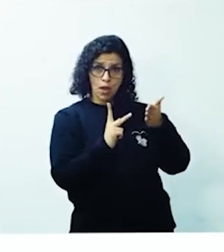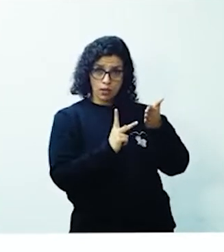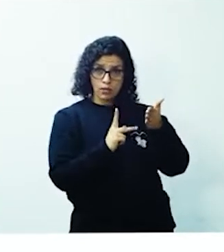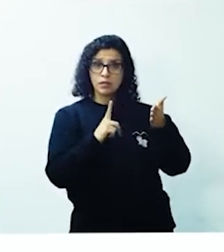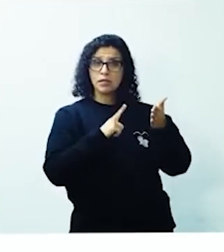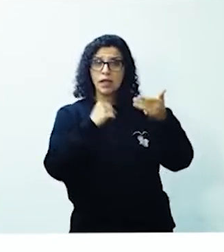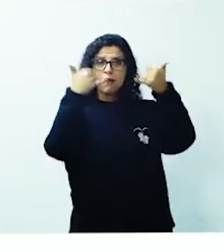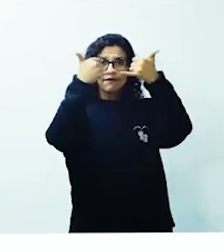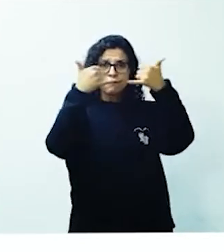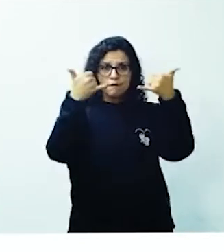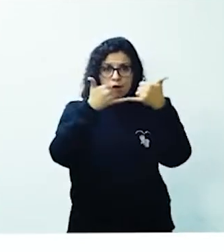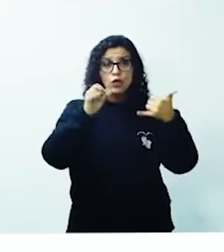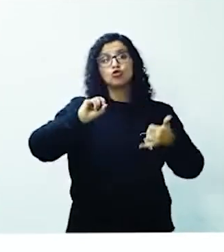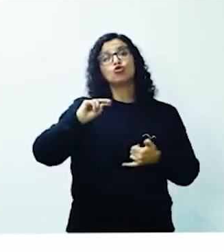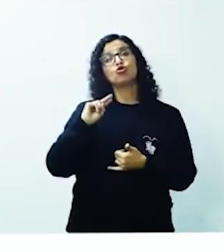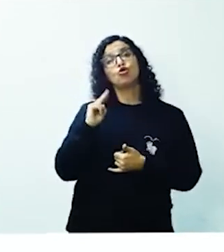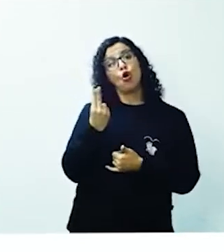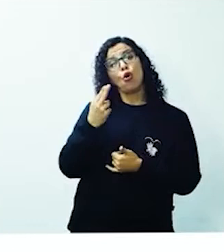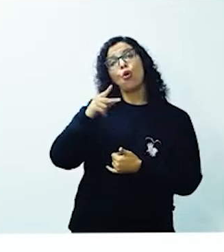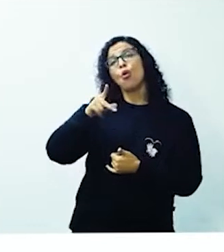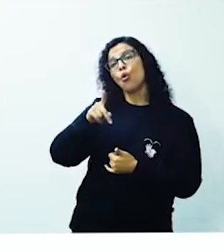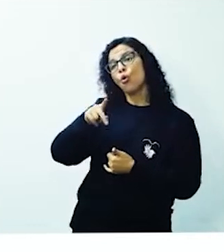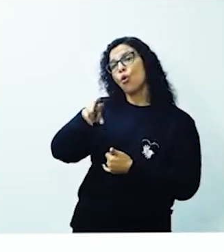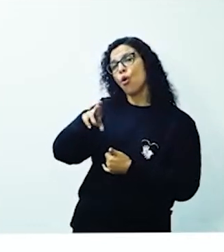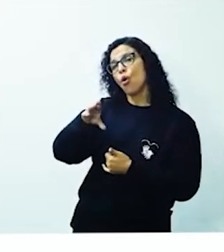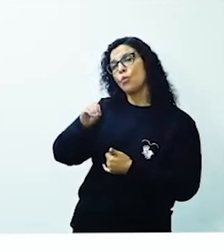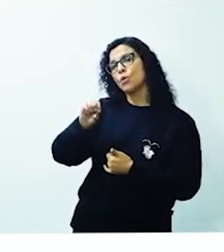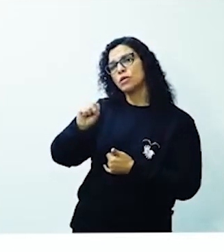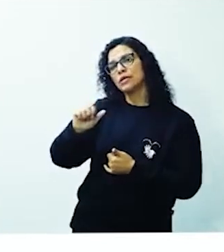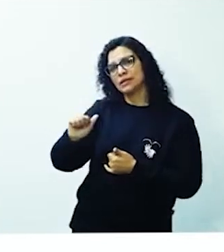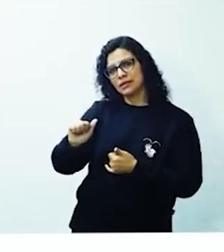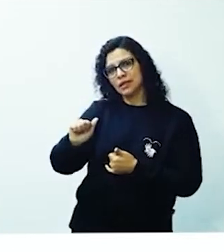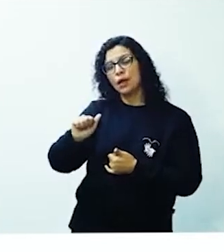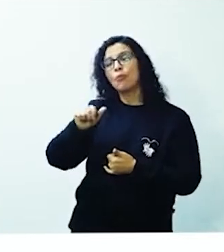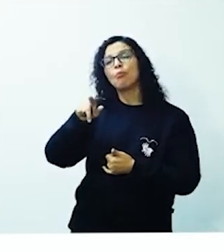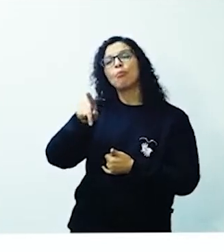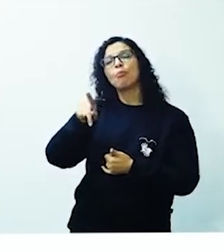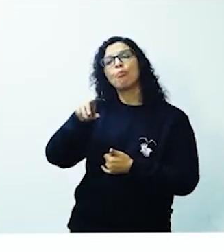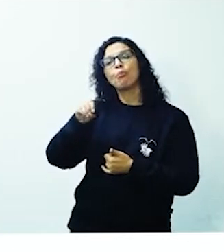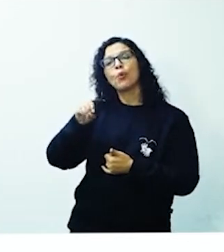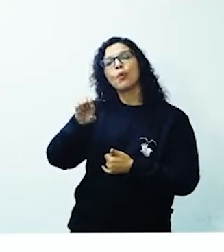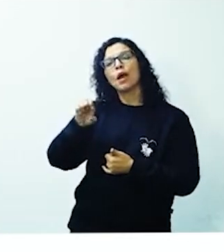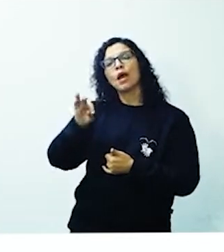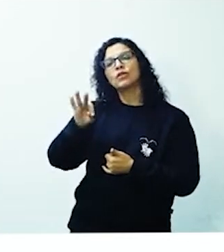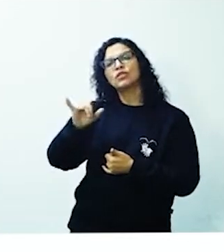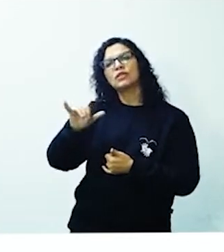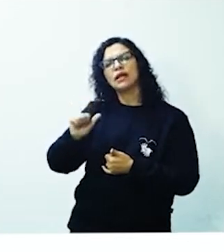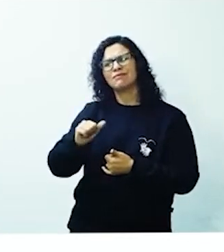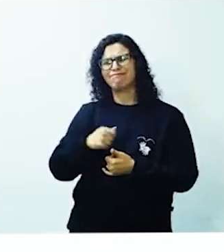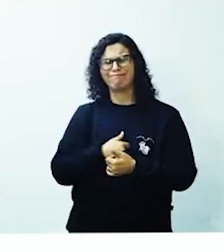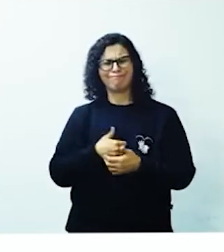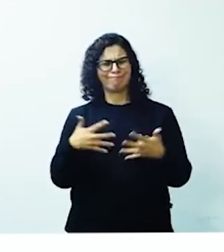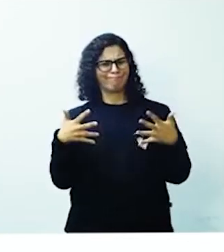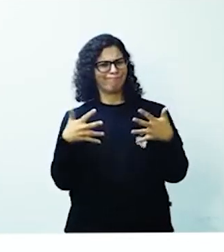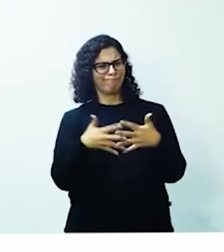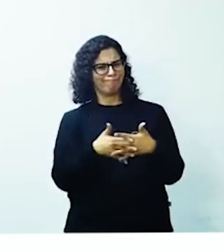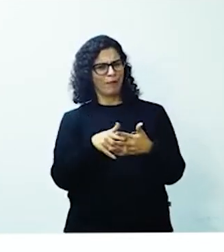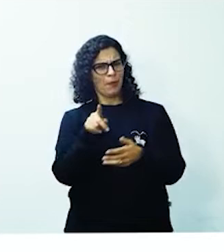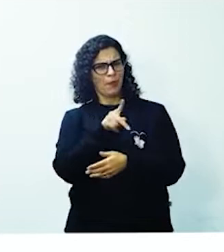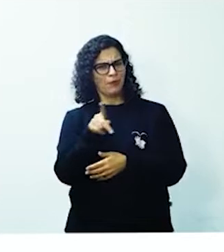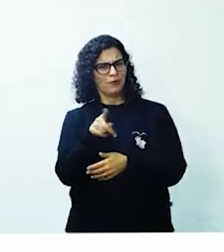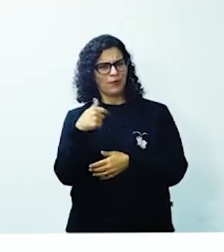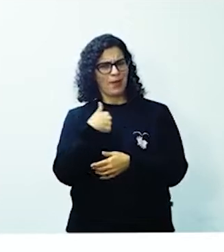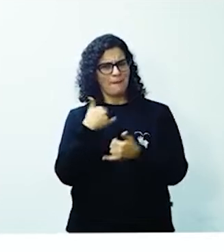versos ou em forma de prosa, a chamada prosa poética. Professor, tô achando que